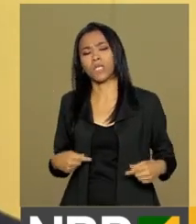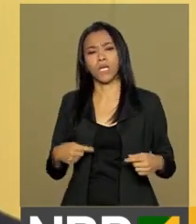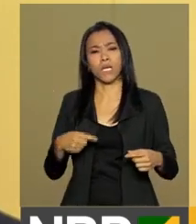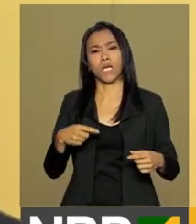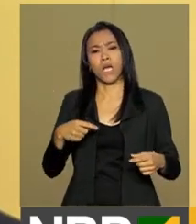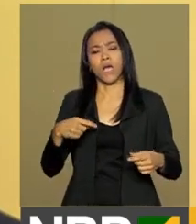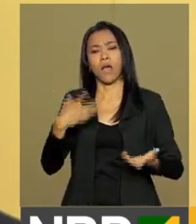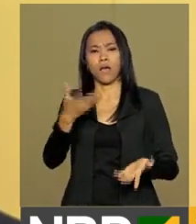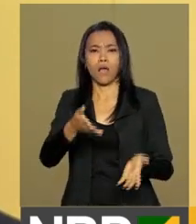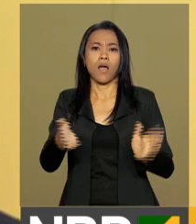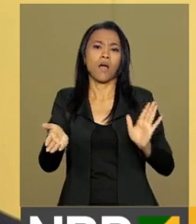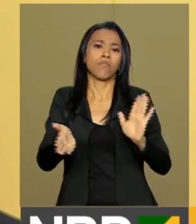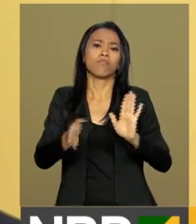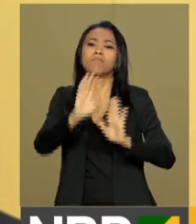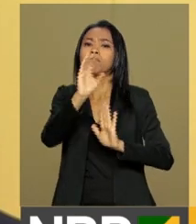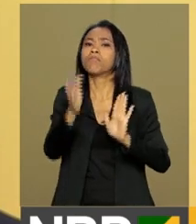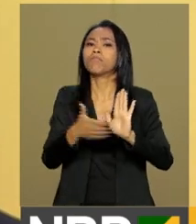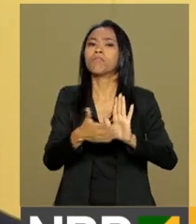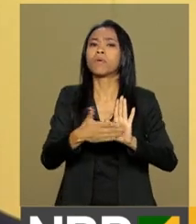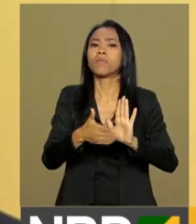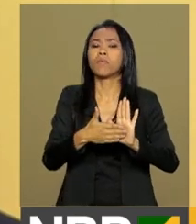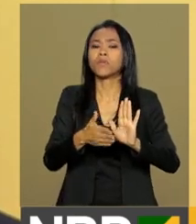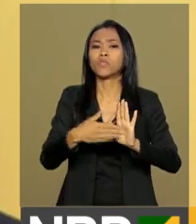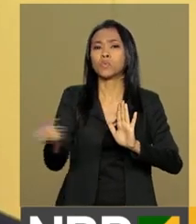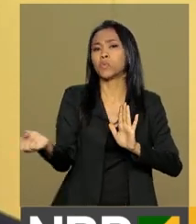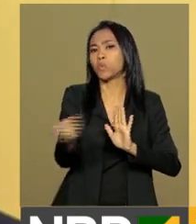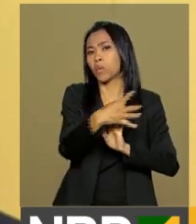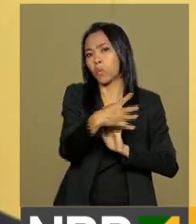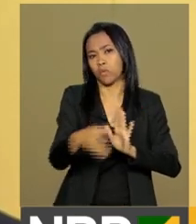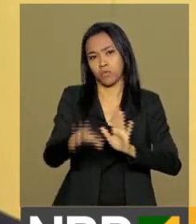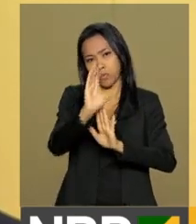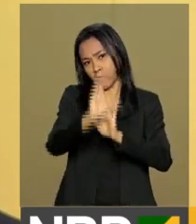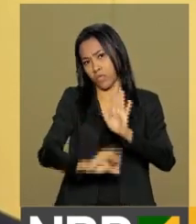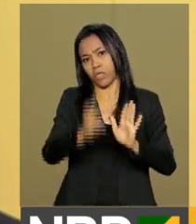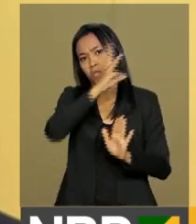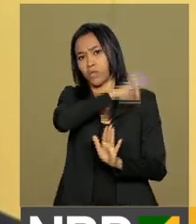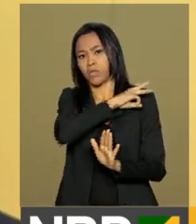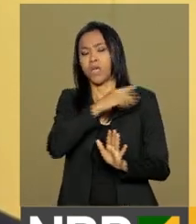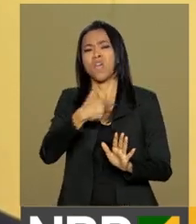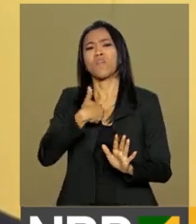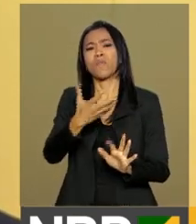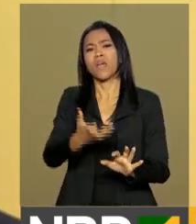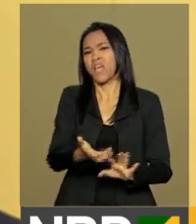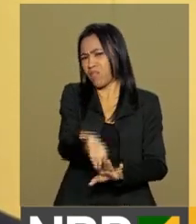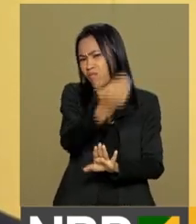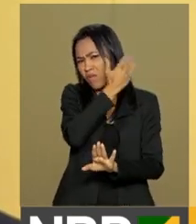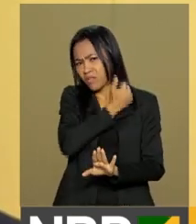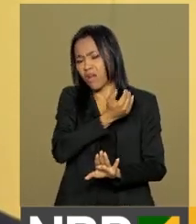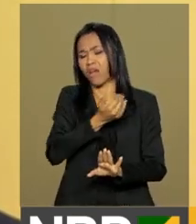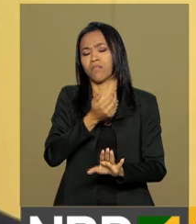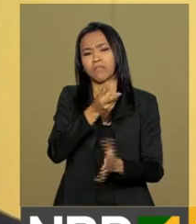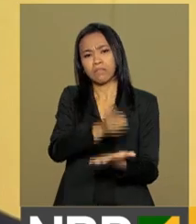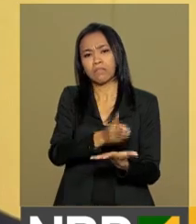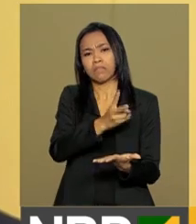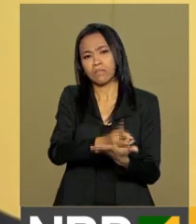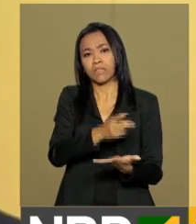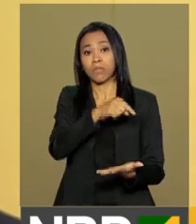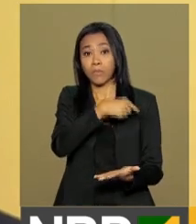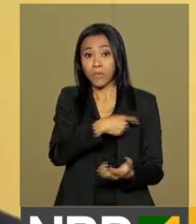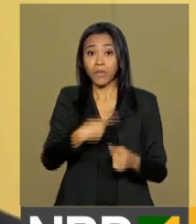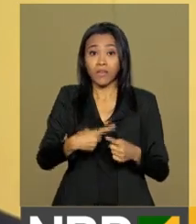ensino médio. Eu sou por aquele ensino médio anacrônico, superado, que ao longo do tempo produziu os